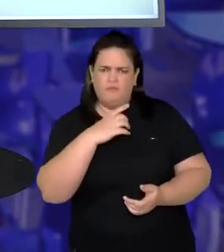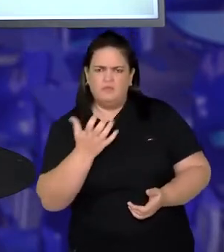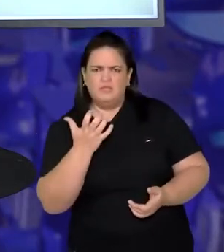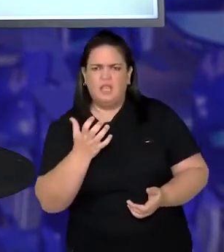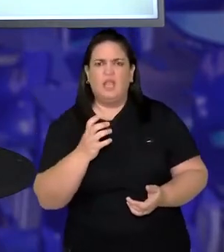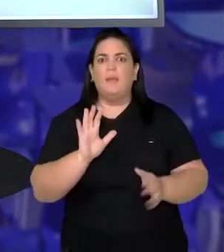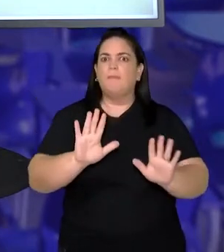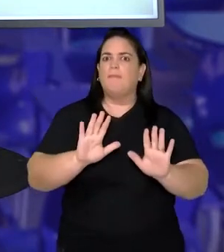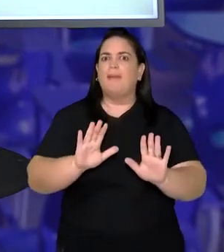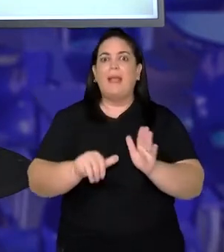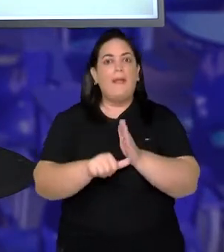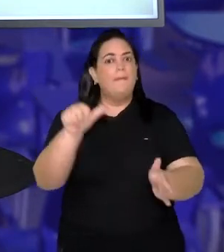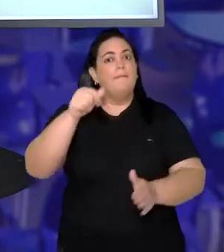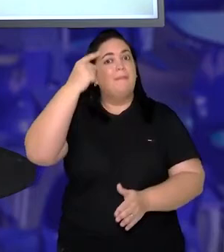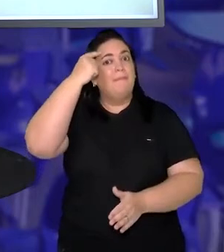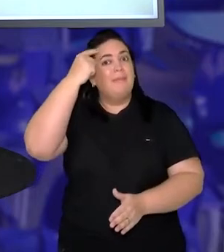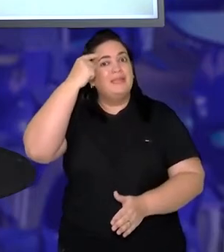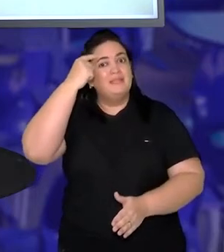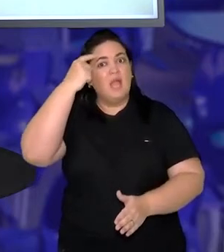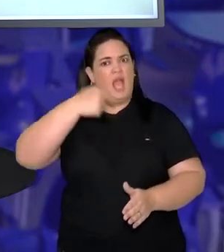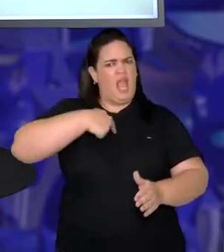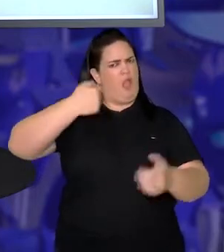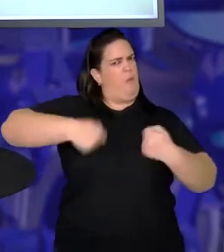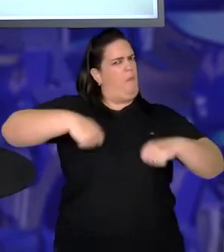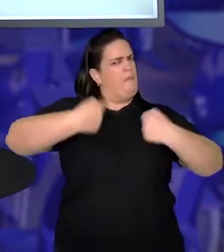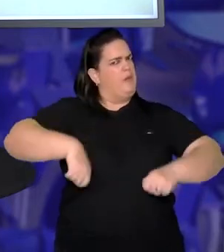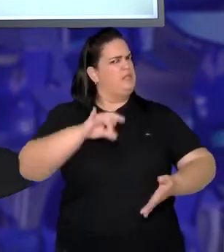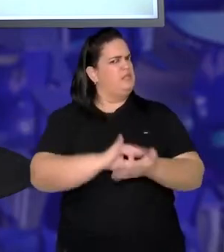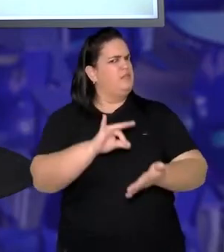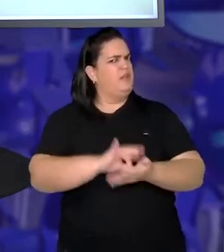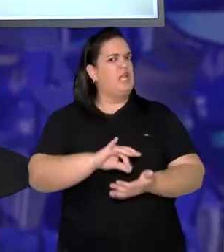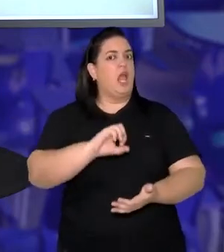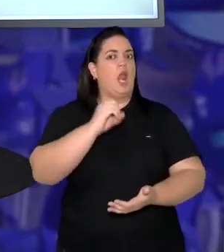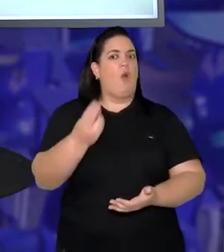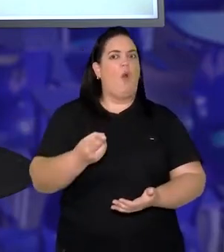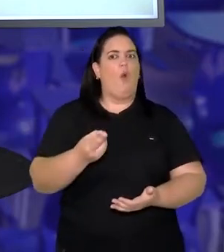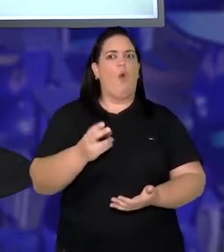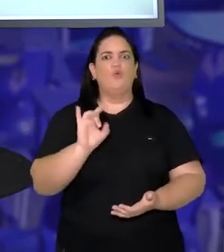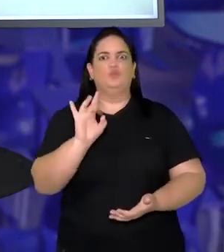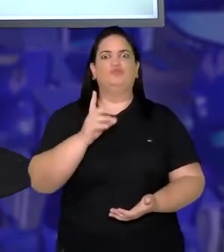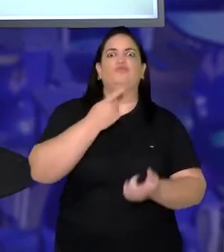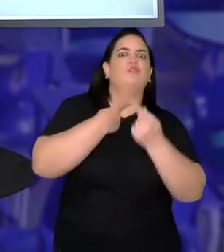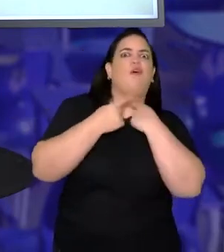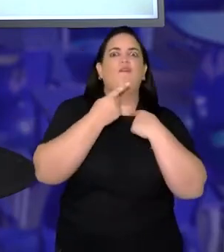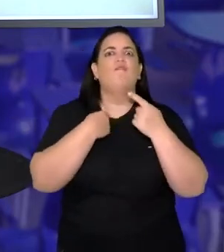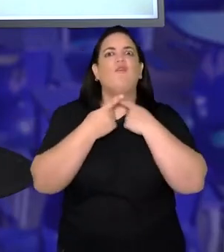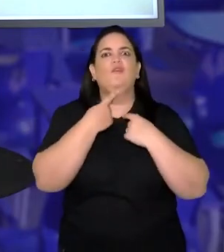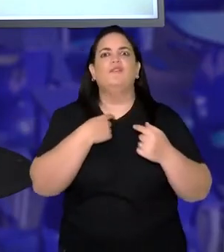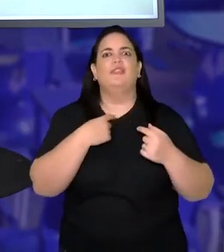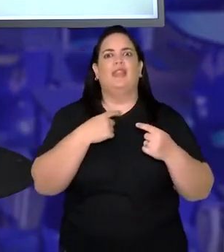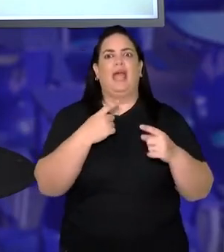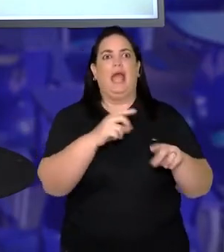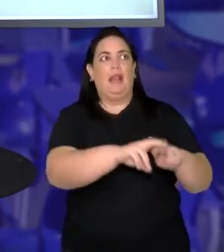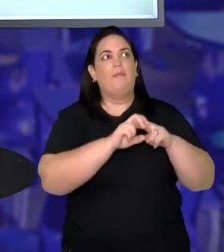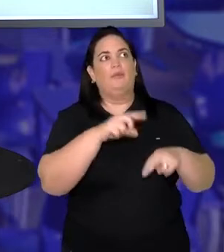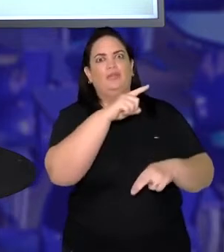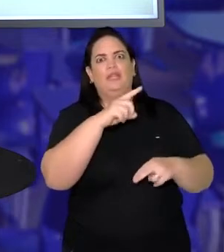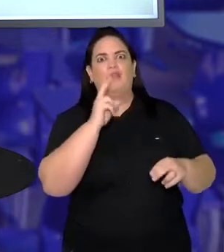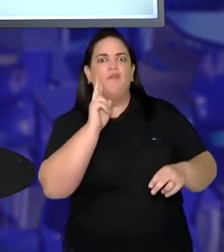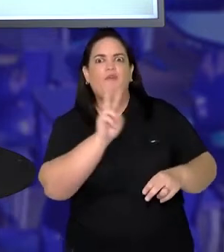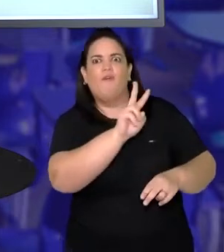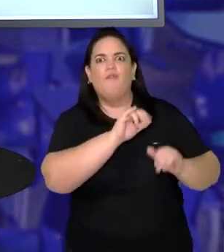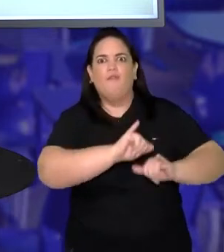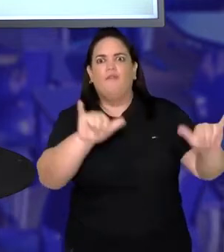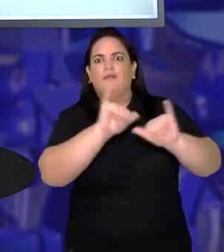porquê que eu estou querendo esse produto. Ele é necessário realmente ou eu estou querendo comprar porque eu estou sendo tão estimulado a partir